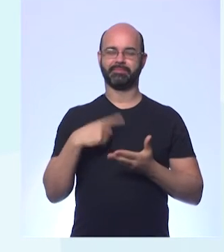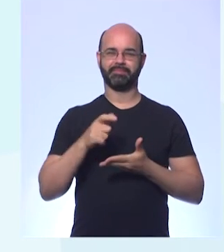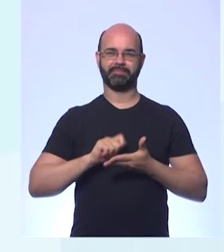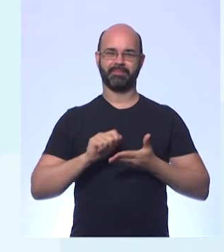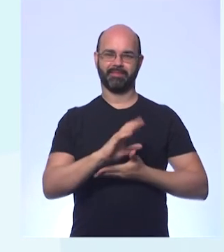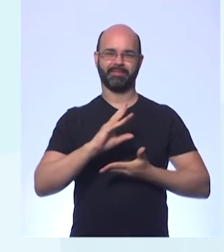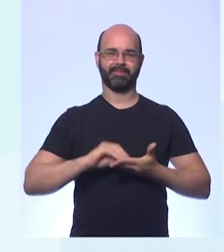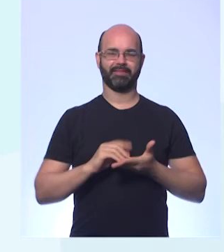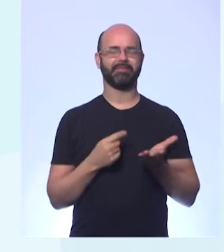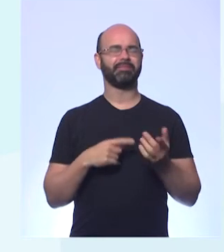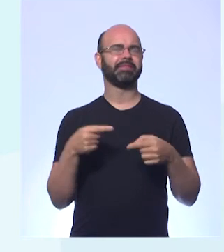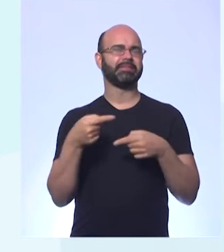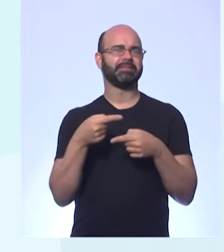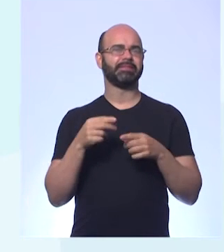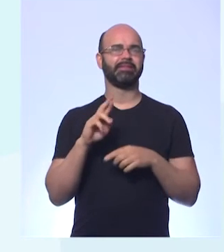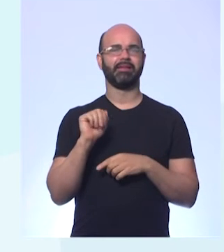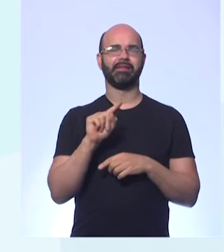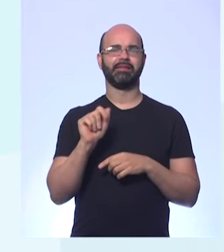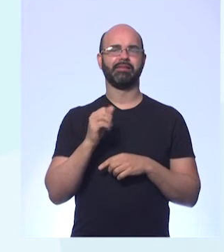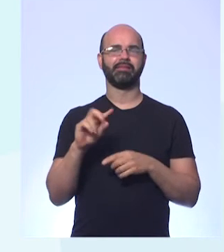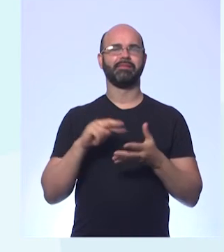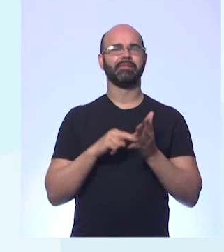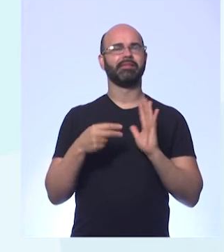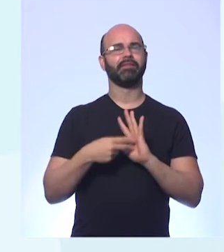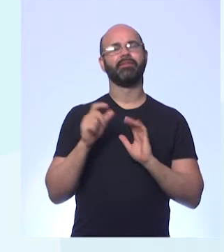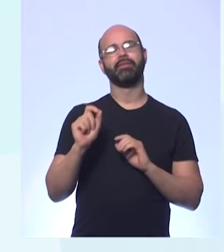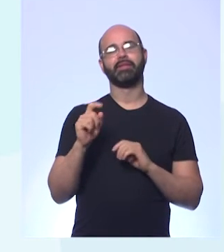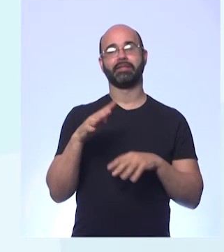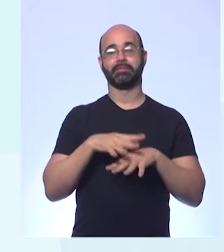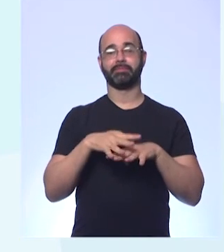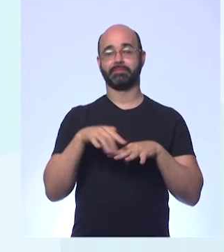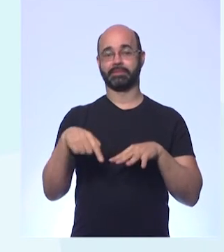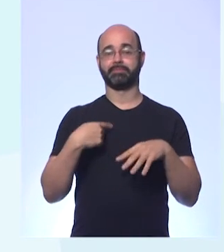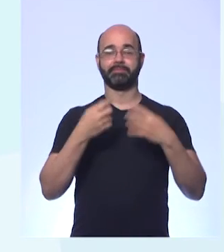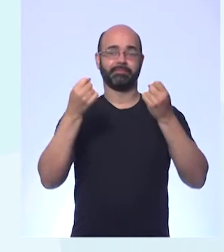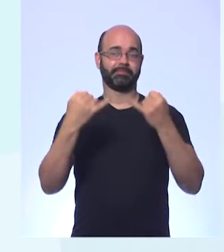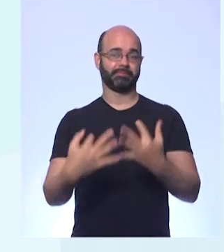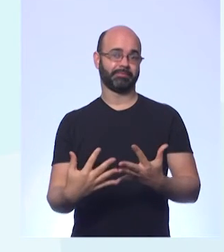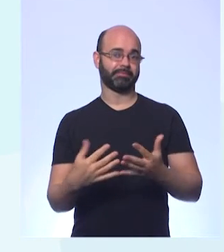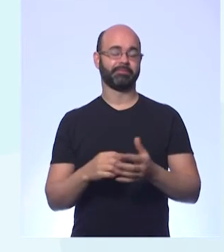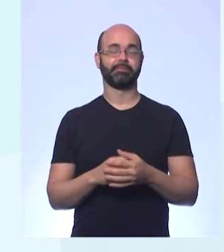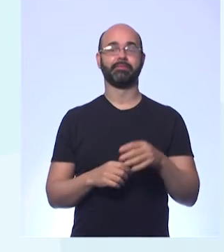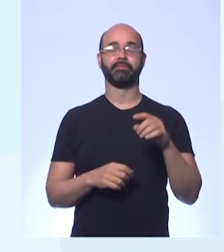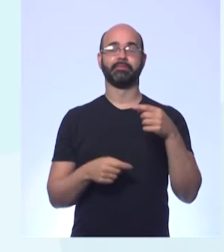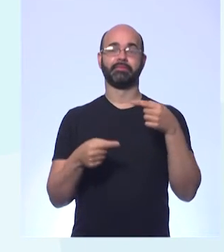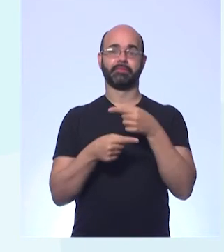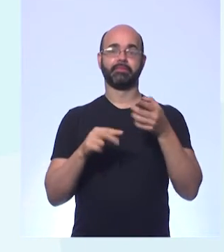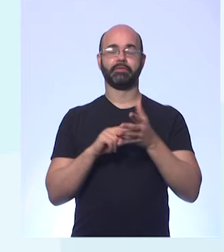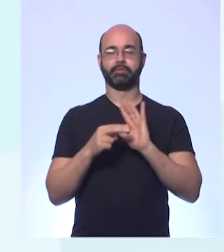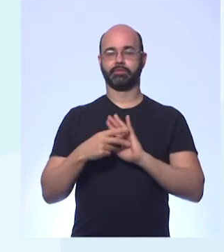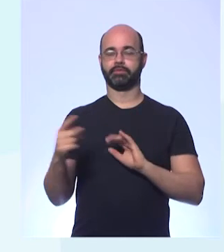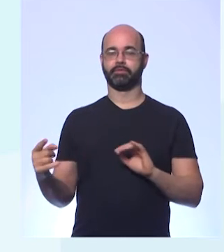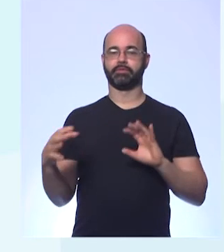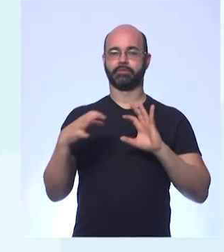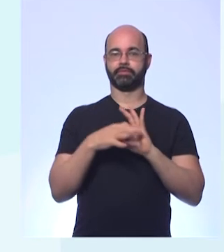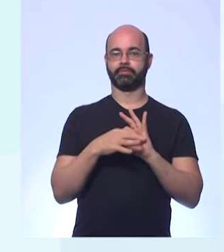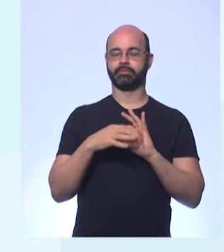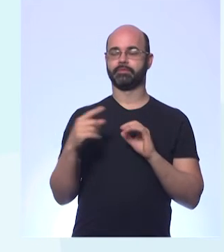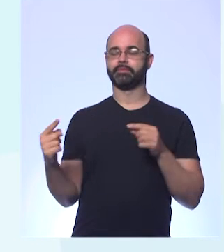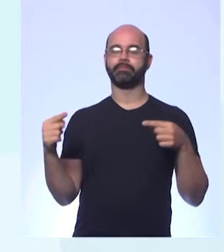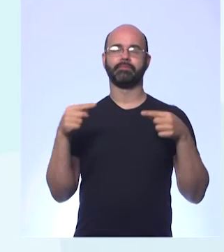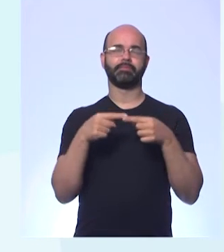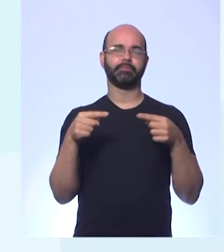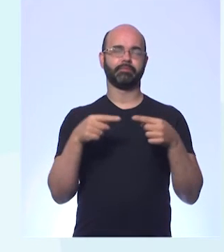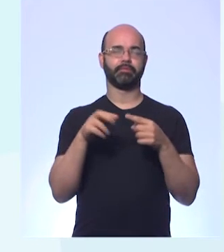Então, o que é uma razão? Ó, aqui na matemática a gente fala o seguinte: razão é a relação, é